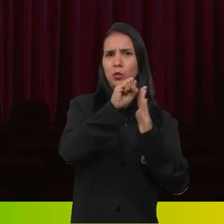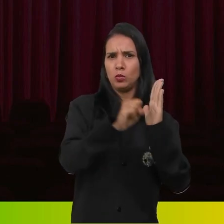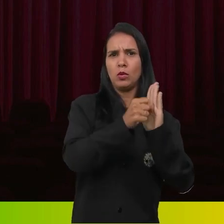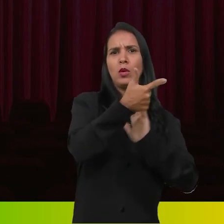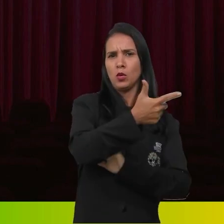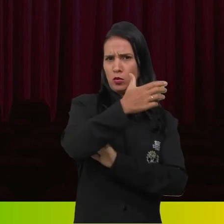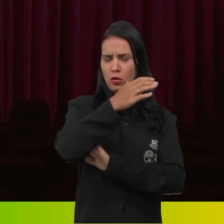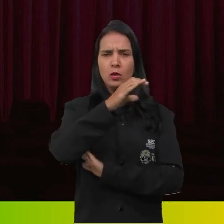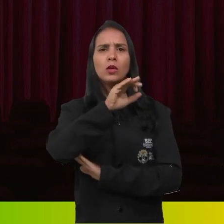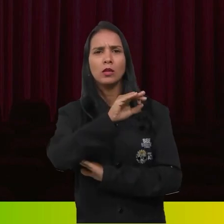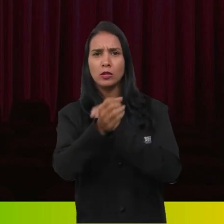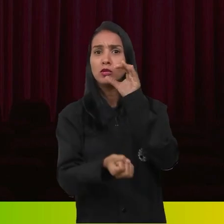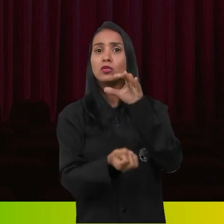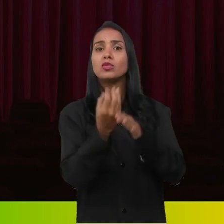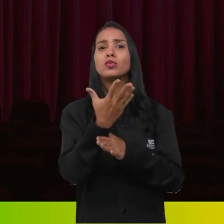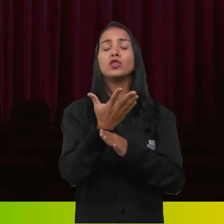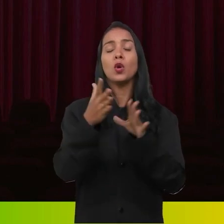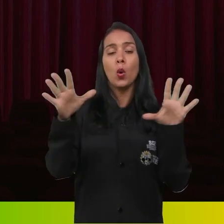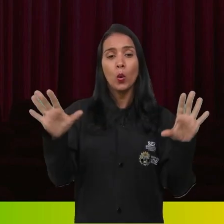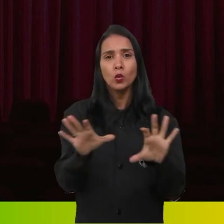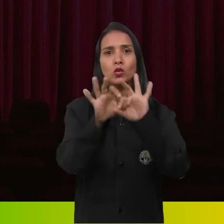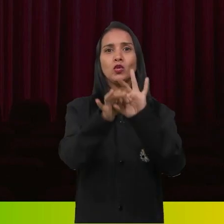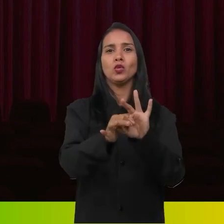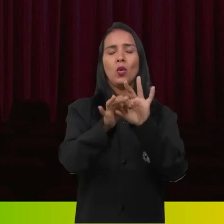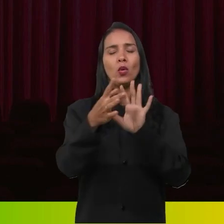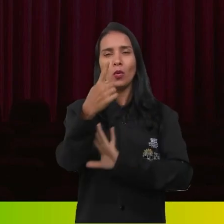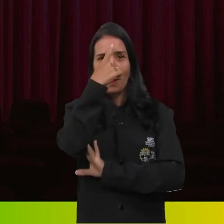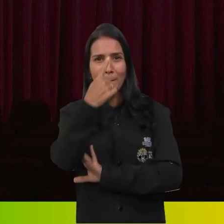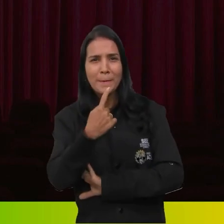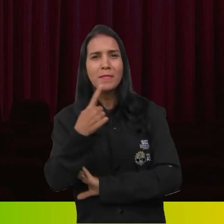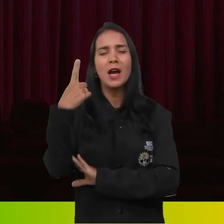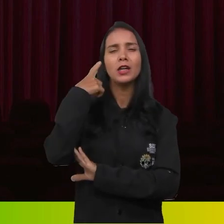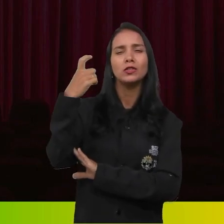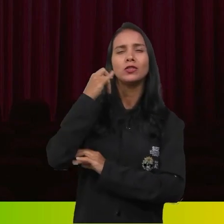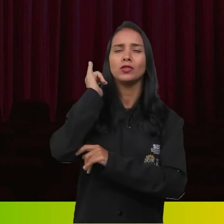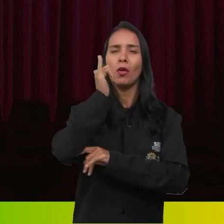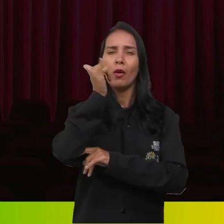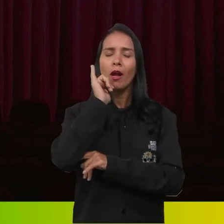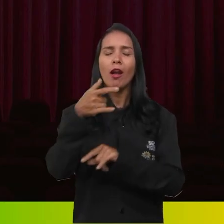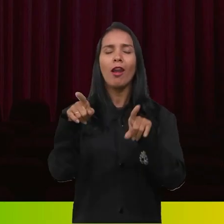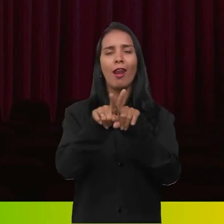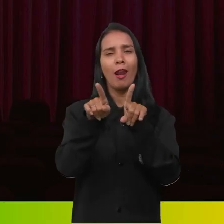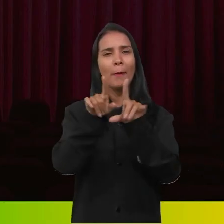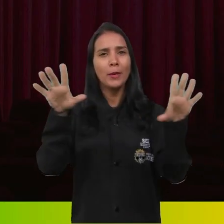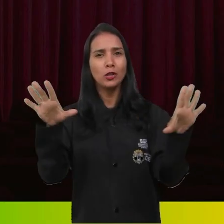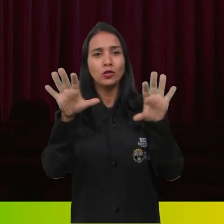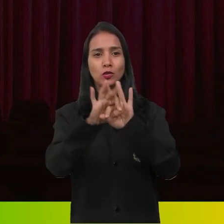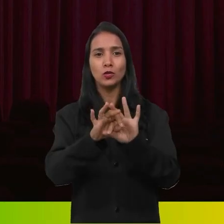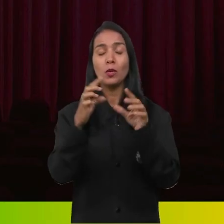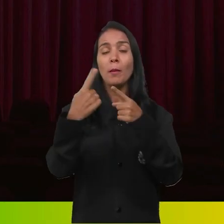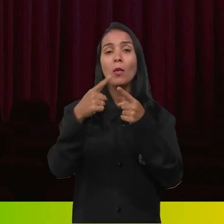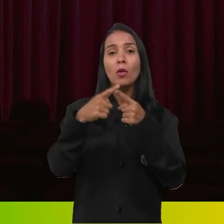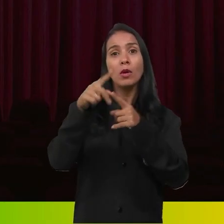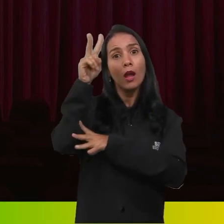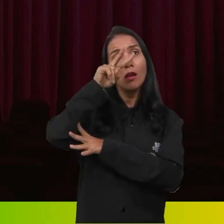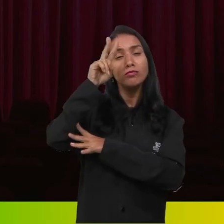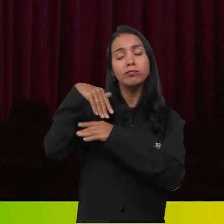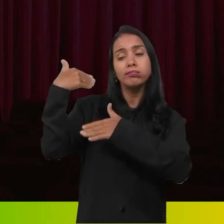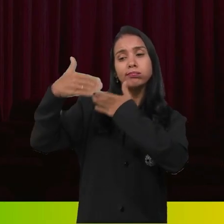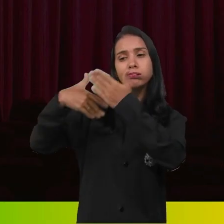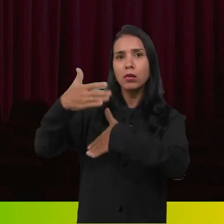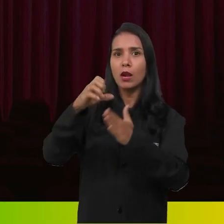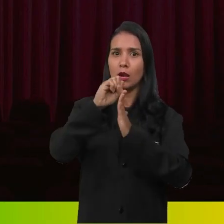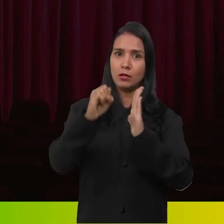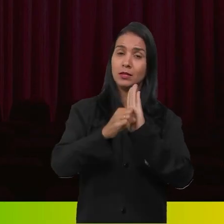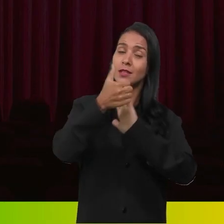unindo imagem, som e narrativa de forma singular. Sua história, iniciada no fim do século XIX, caracteriza-se por